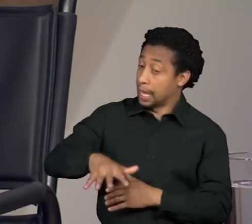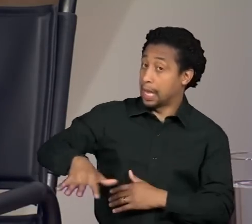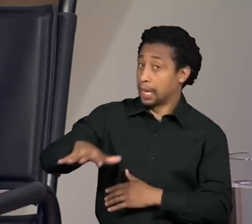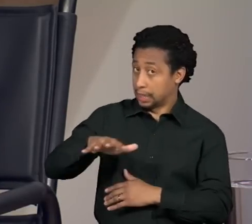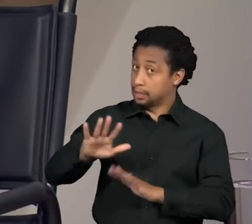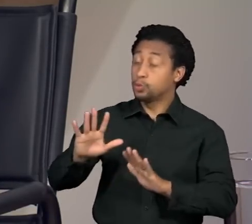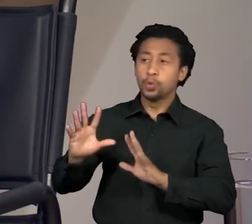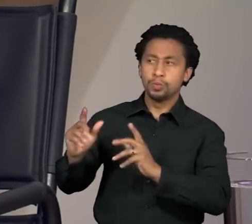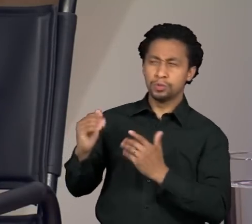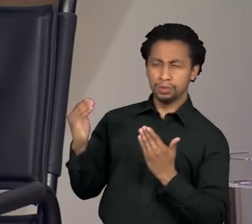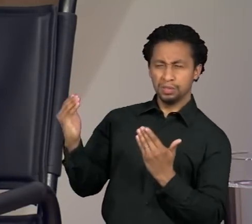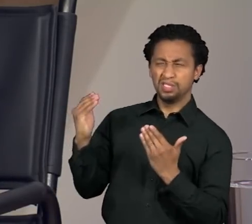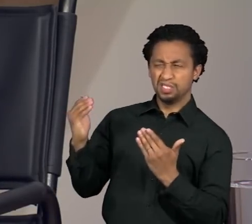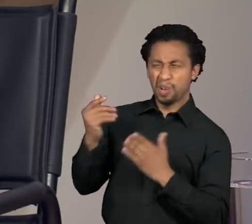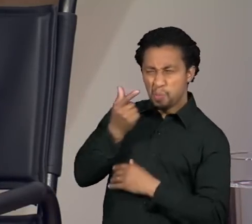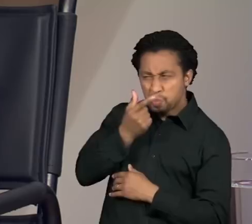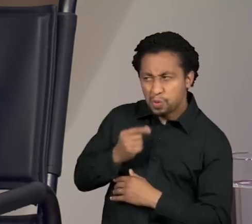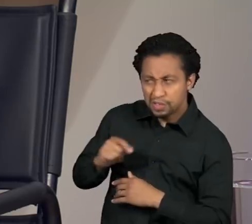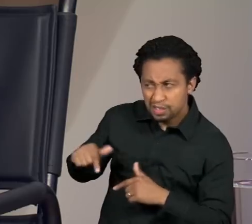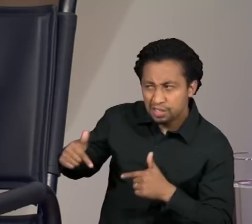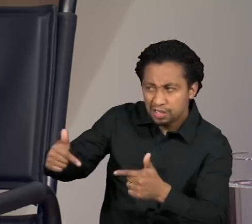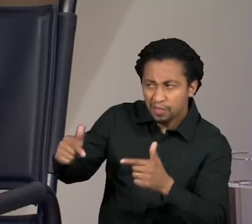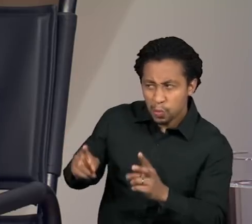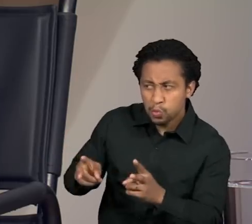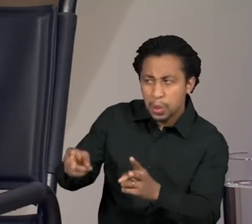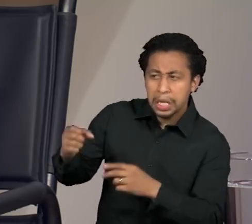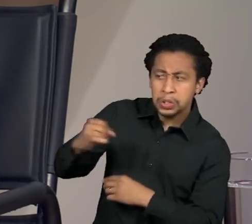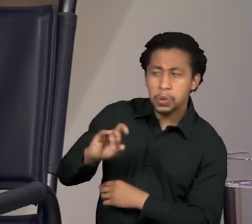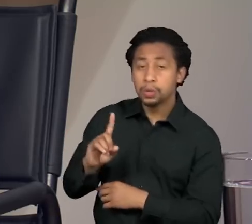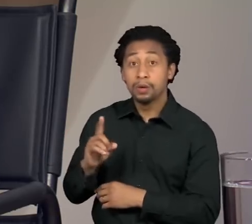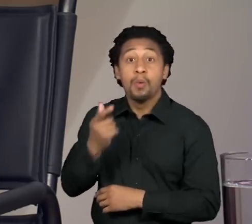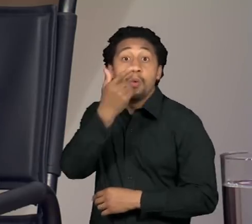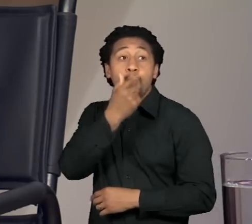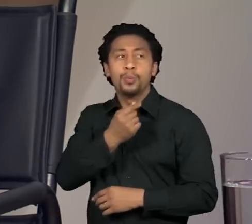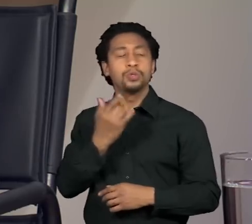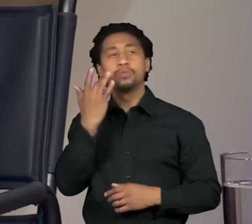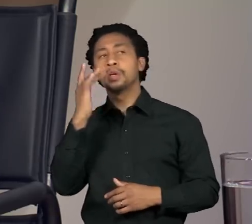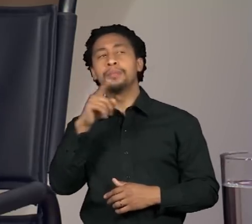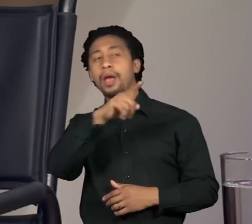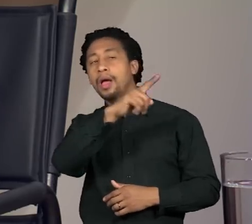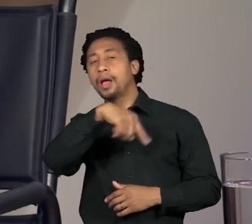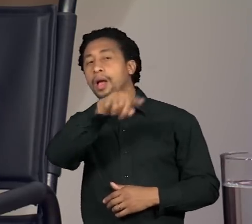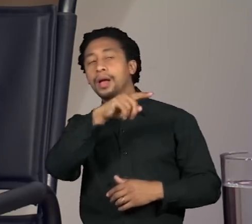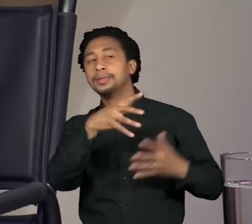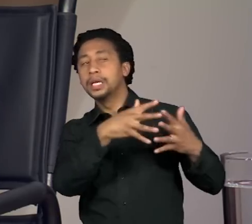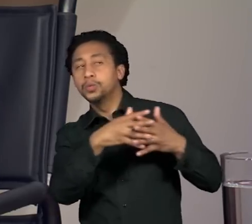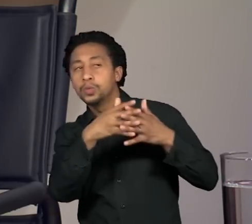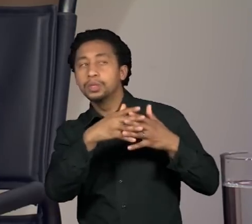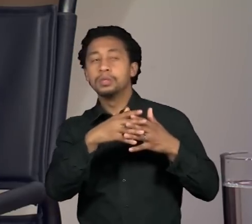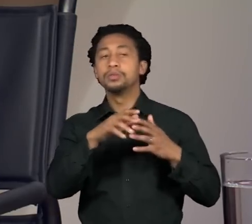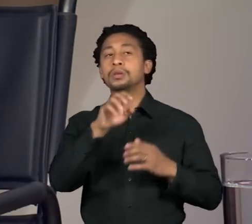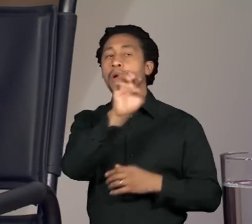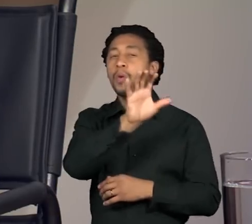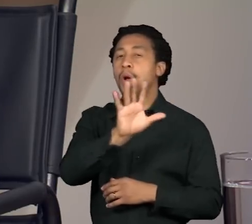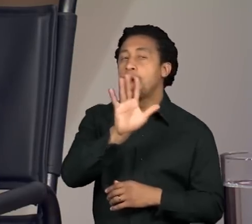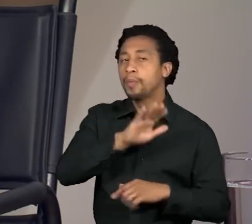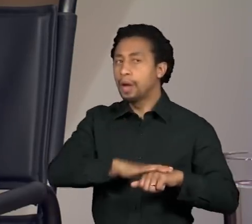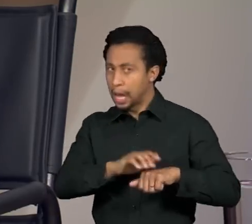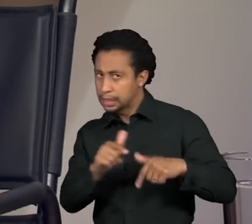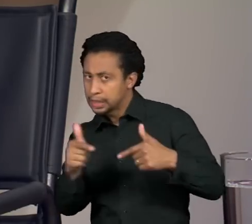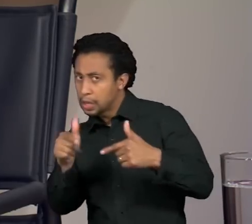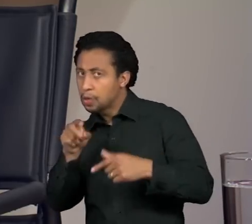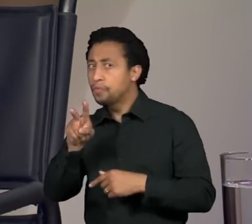Putin, de que tipo de reação o Ocidente teria a mais uma operação militar realizada na Ucrânia. Quando nós tivemos